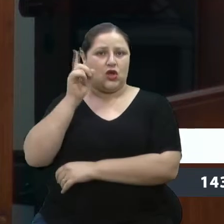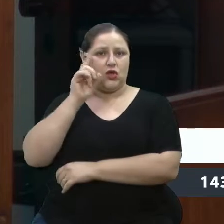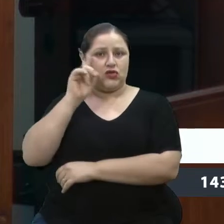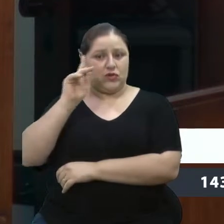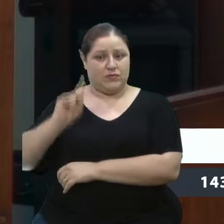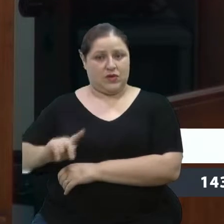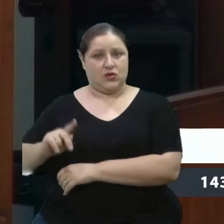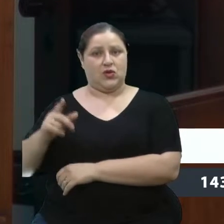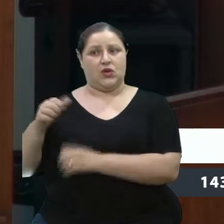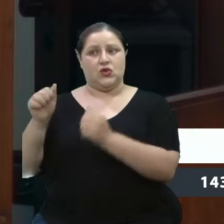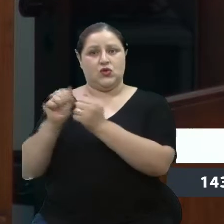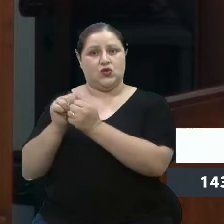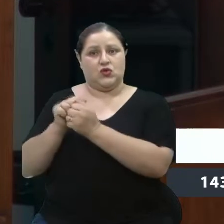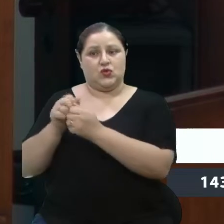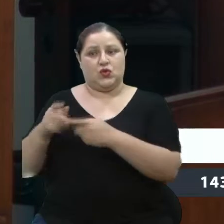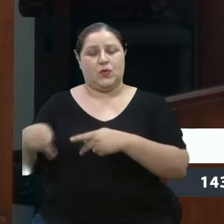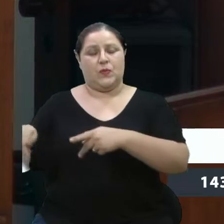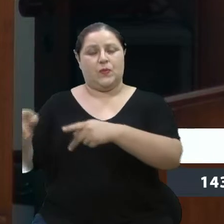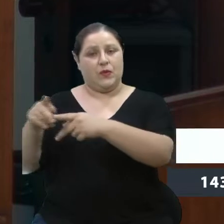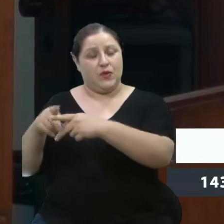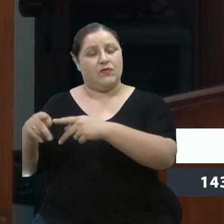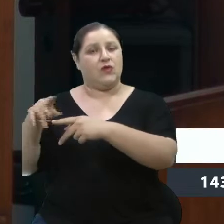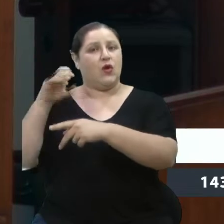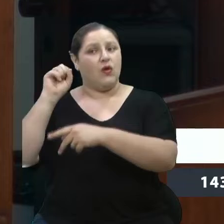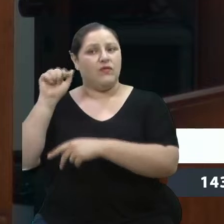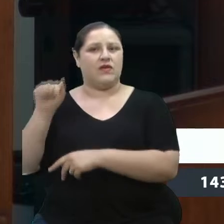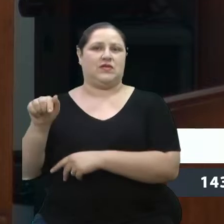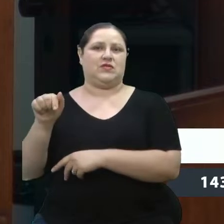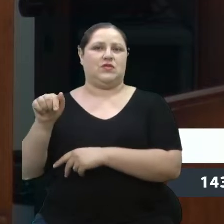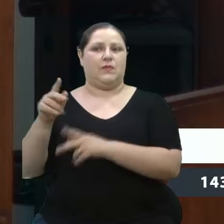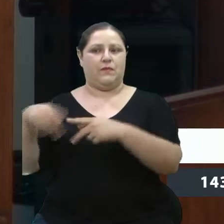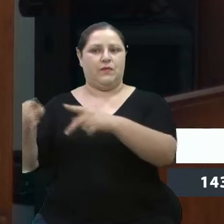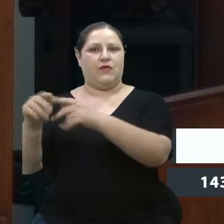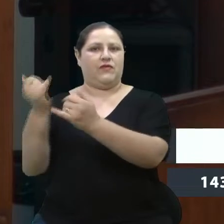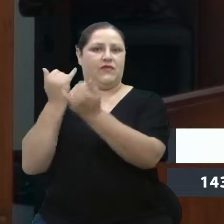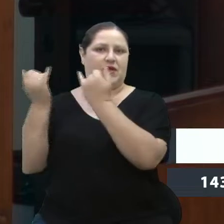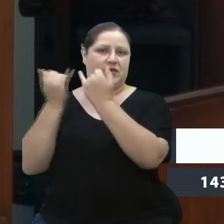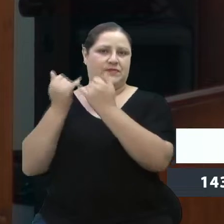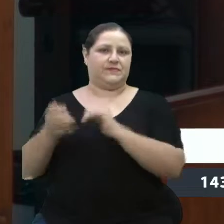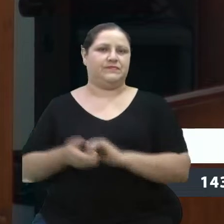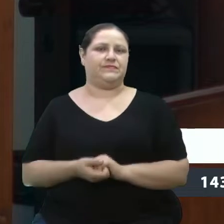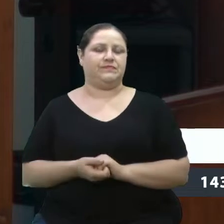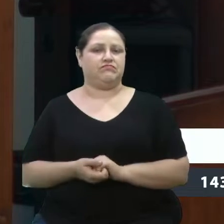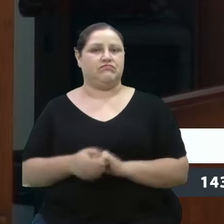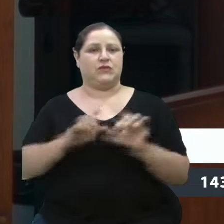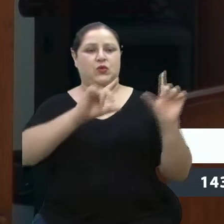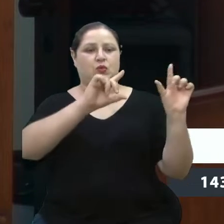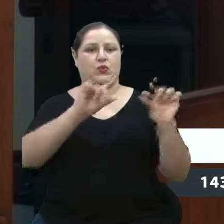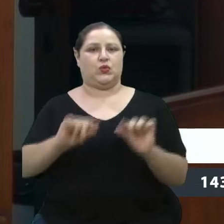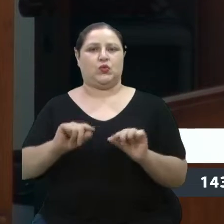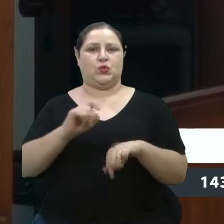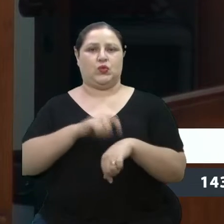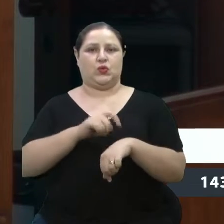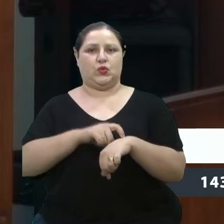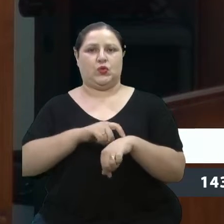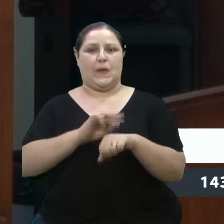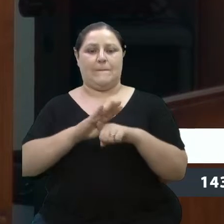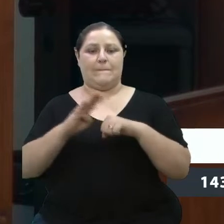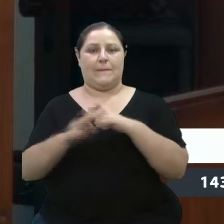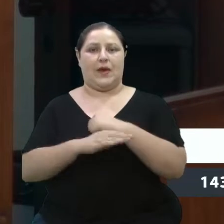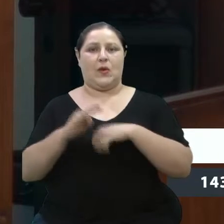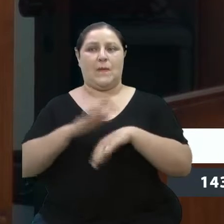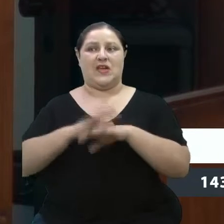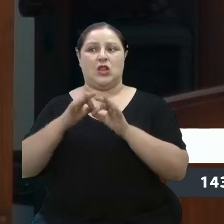junto com o povo, ouve isso do povo. A diminuição dos horários, principalmente nos bairros periféricos da cidade, é um